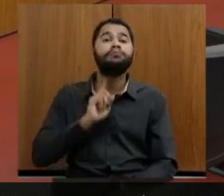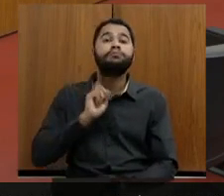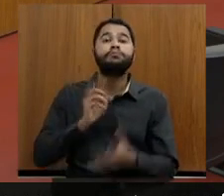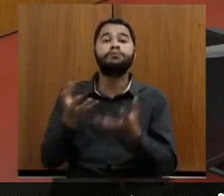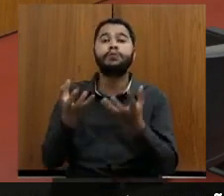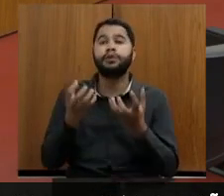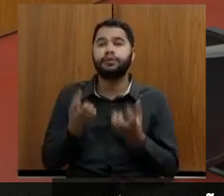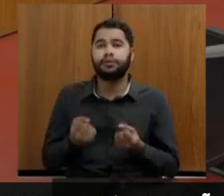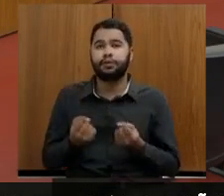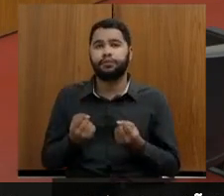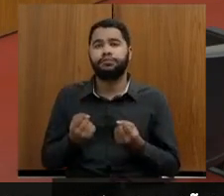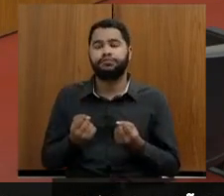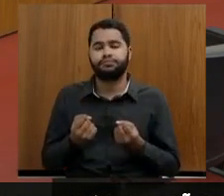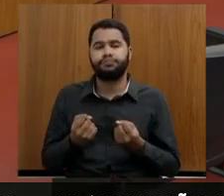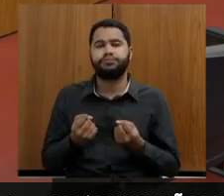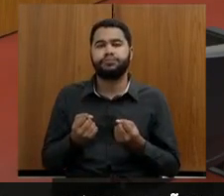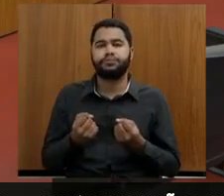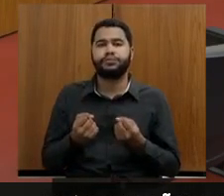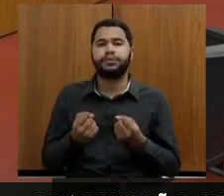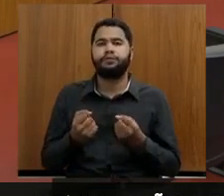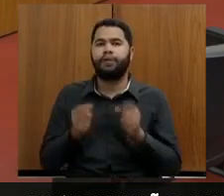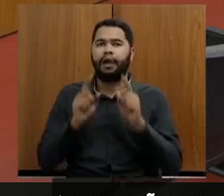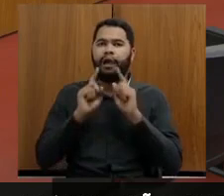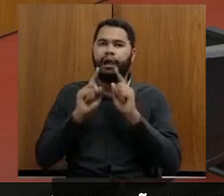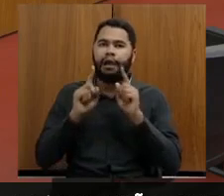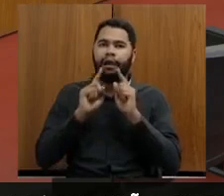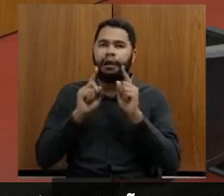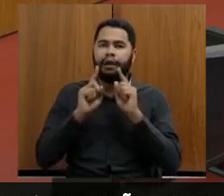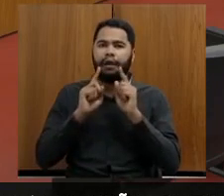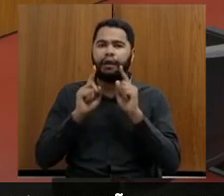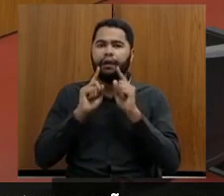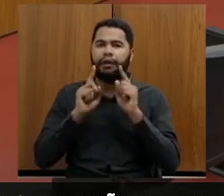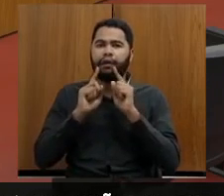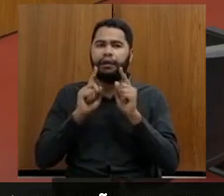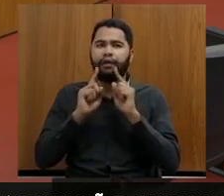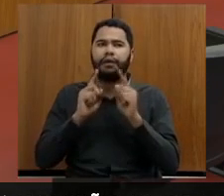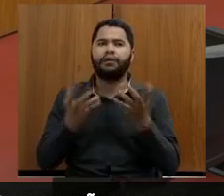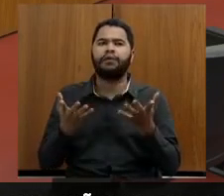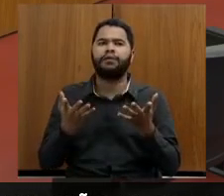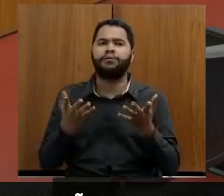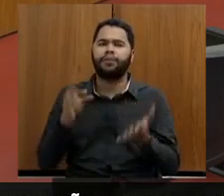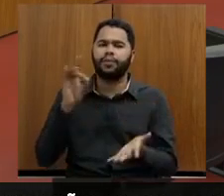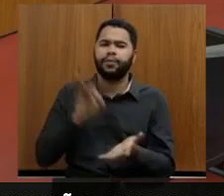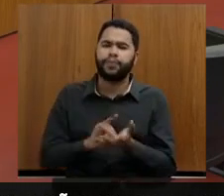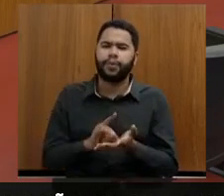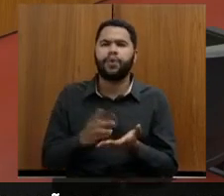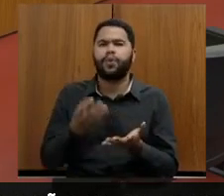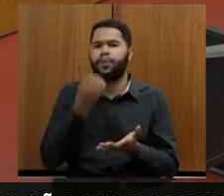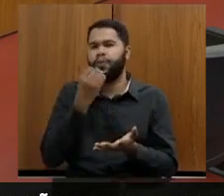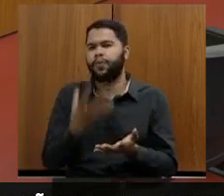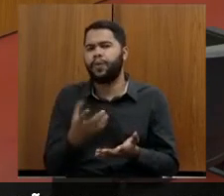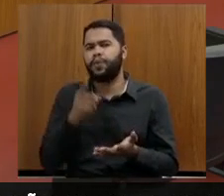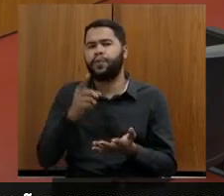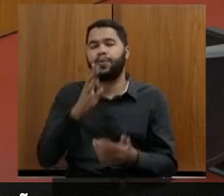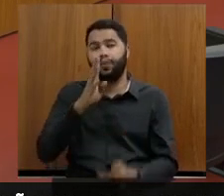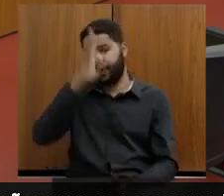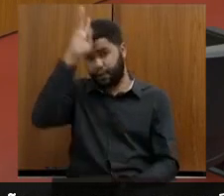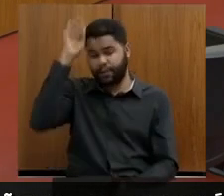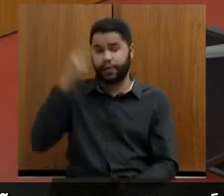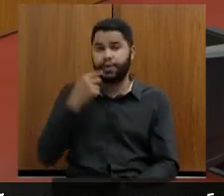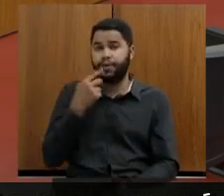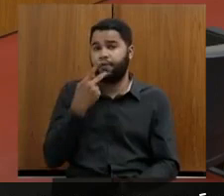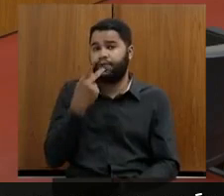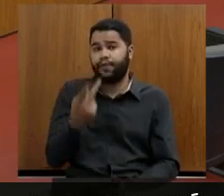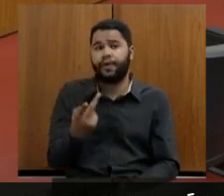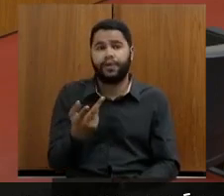isso depois a gente Rodrigo ser aqui berrando o tempo todo gritando mais efetivo para os bombeiros e eu fico